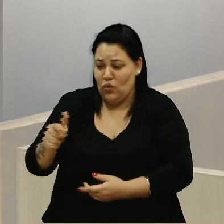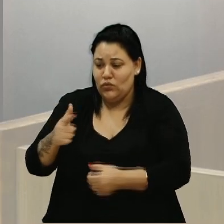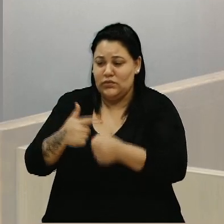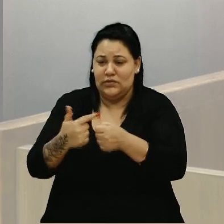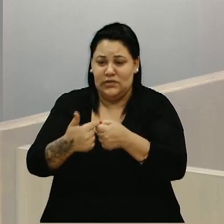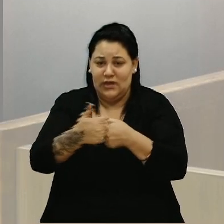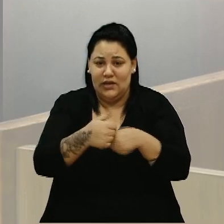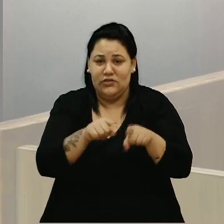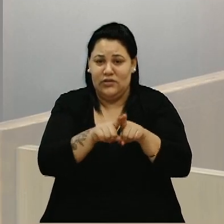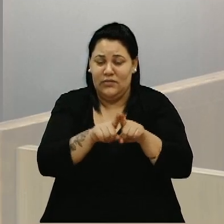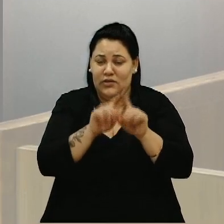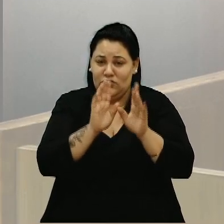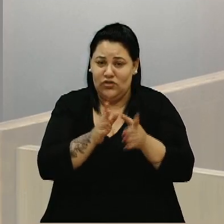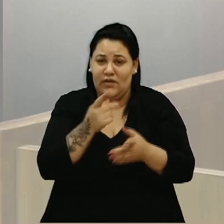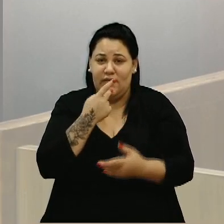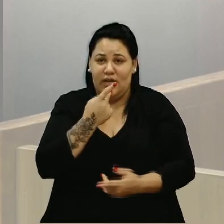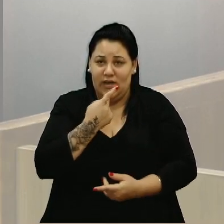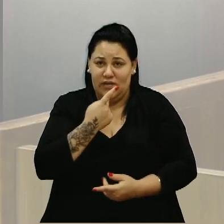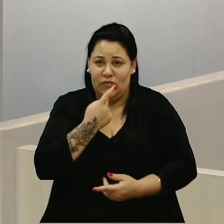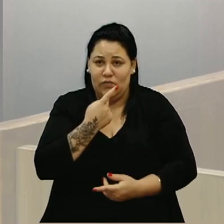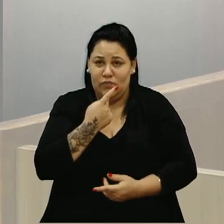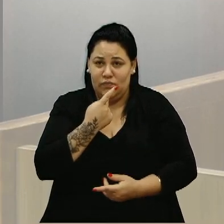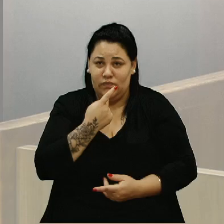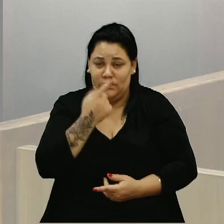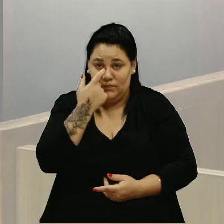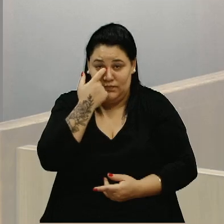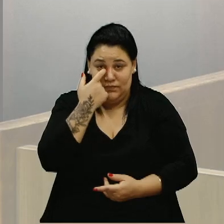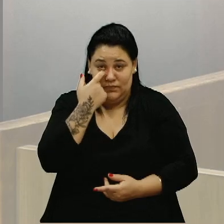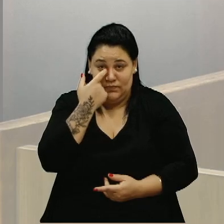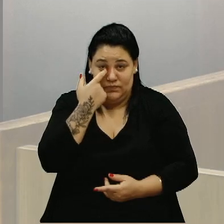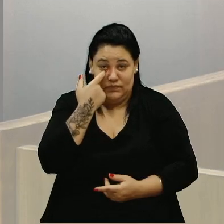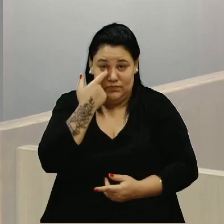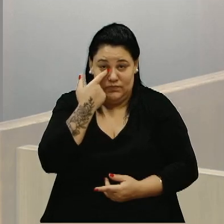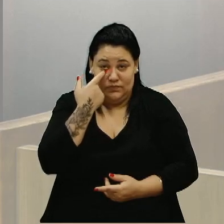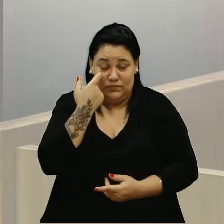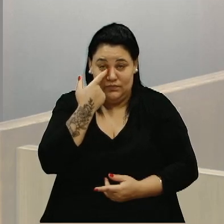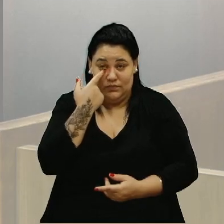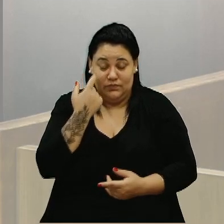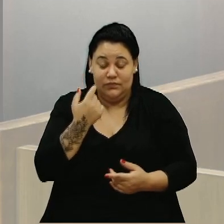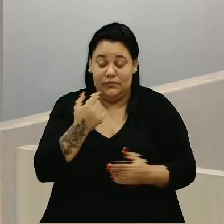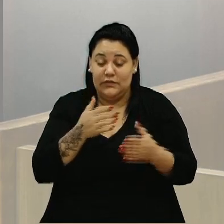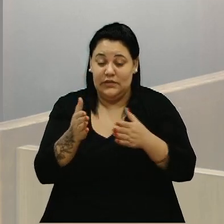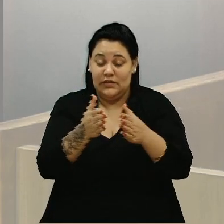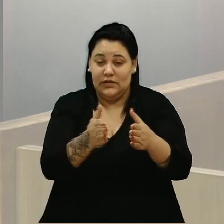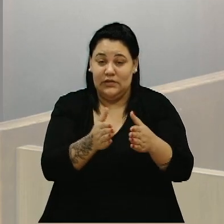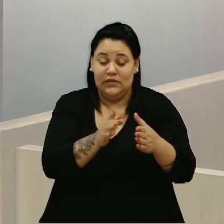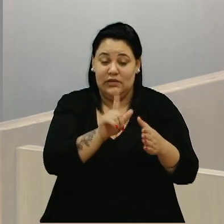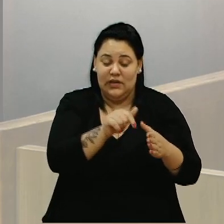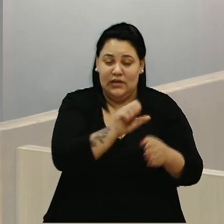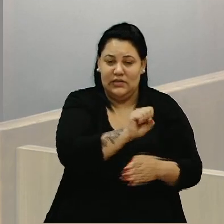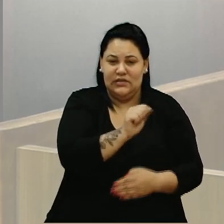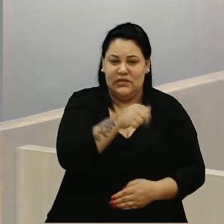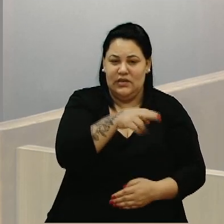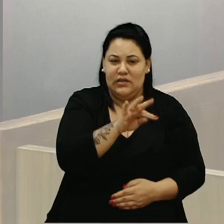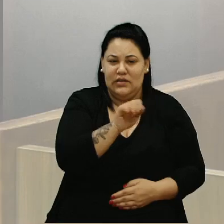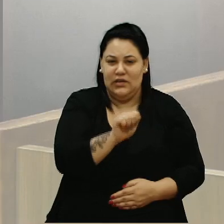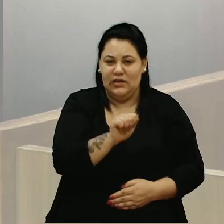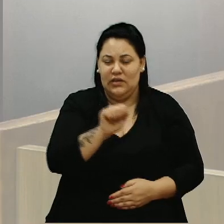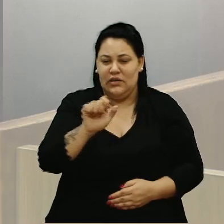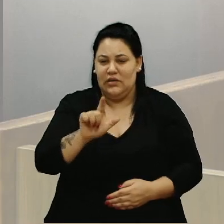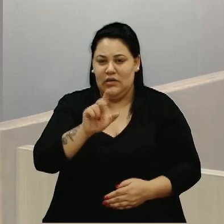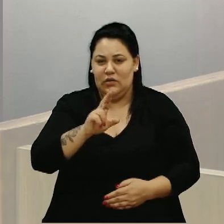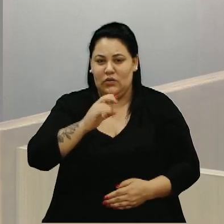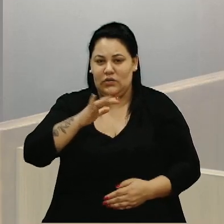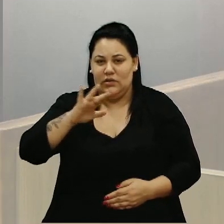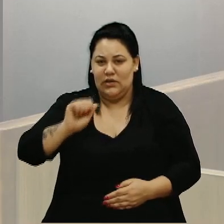falaram sobre essa estrada que fica Santa Lúcia até a